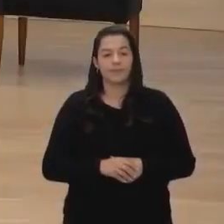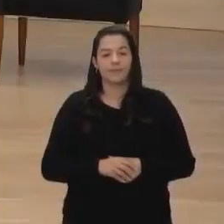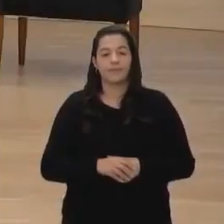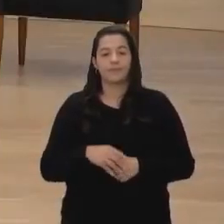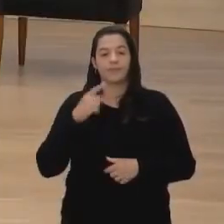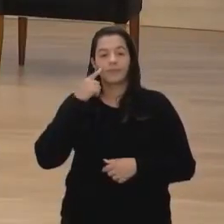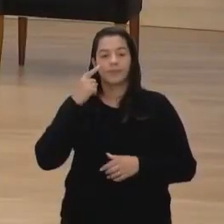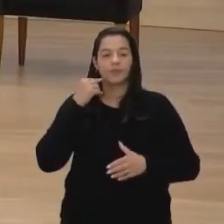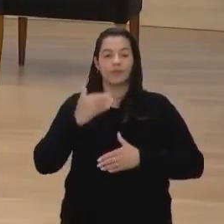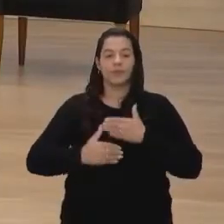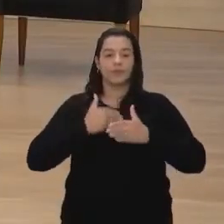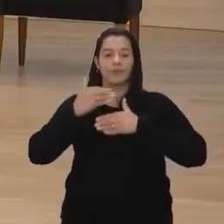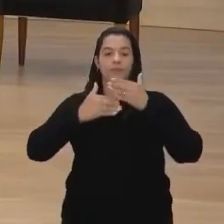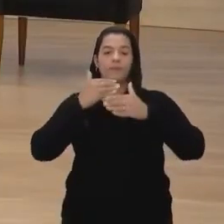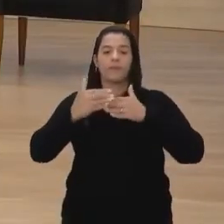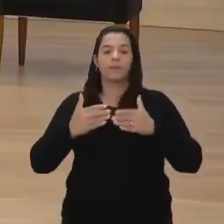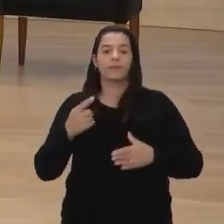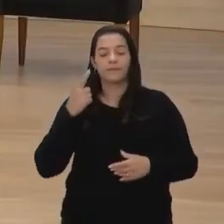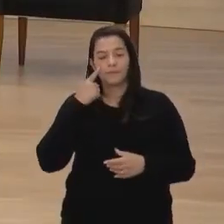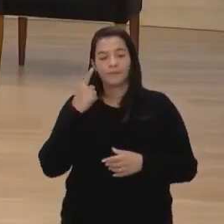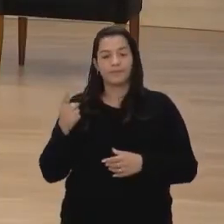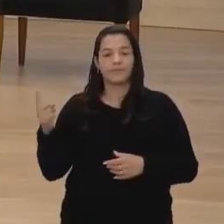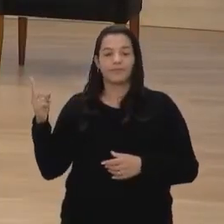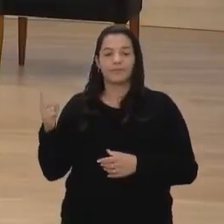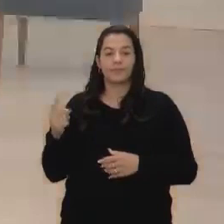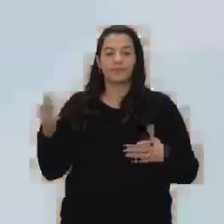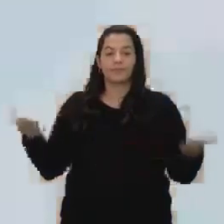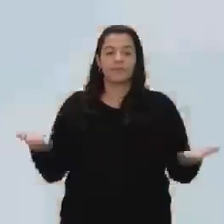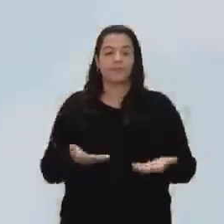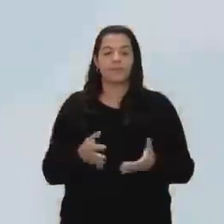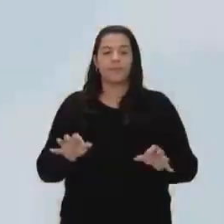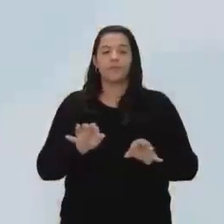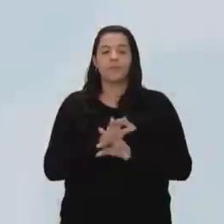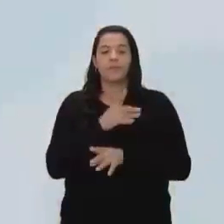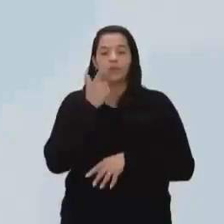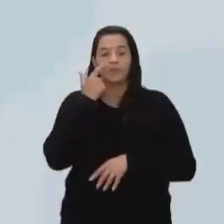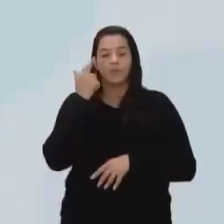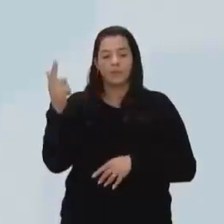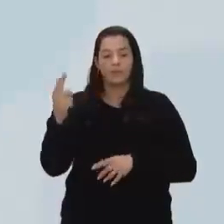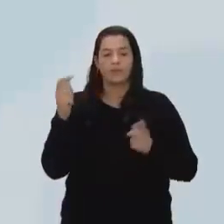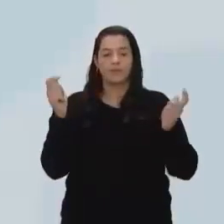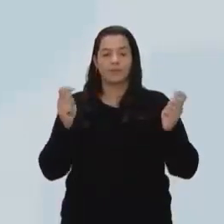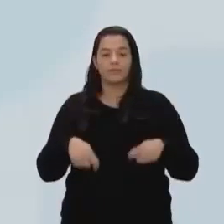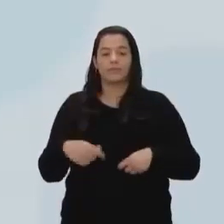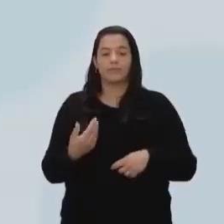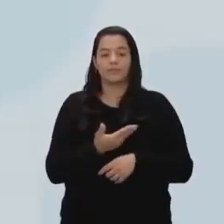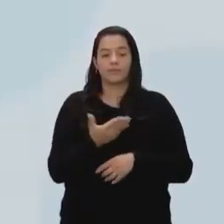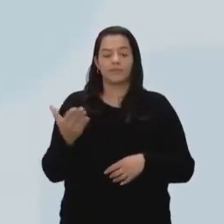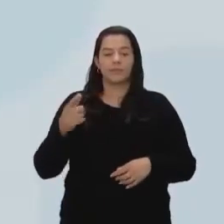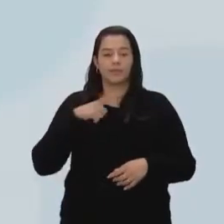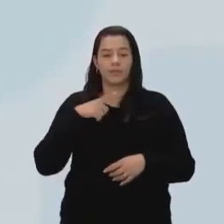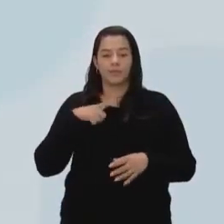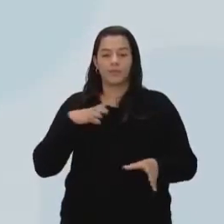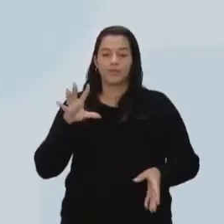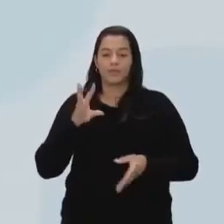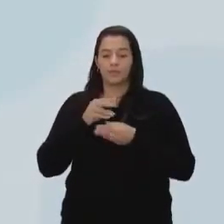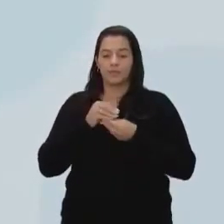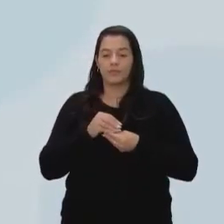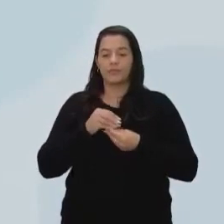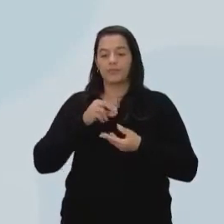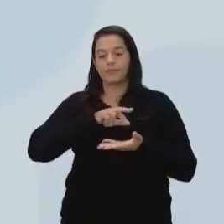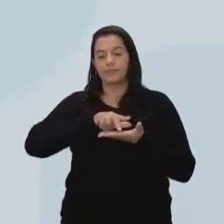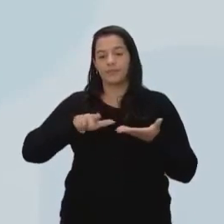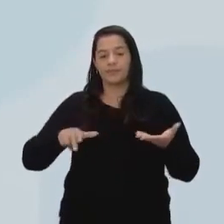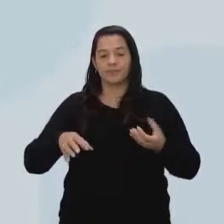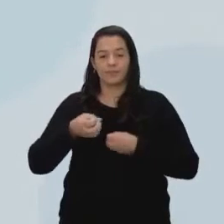desdobramento, então, a gente pode aí, no caso, então, finalizar o que dá as propriedades dos compostos